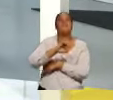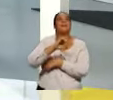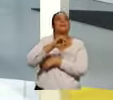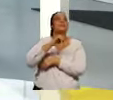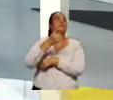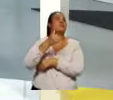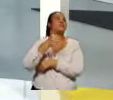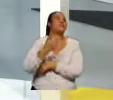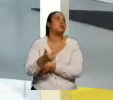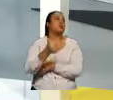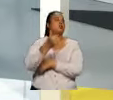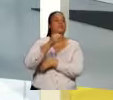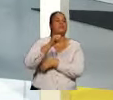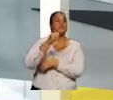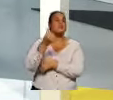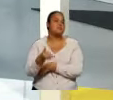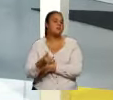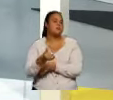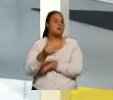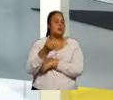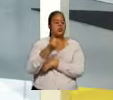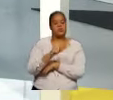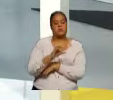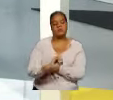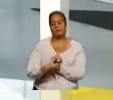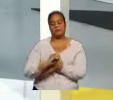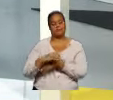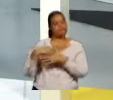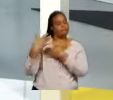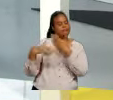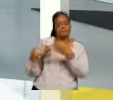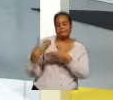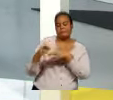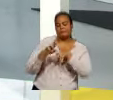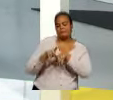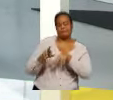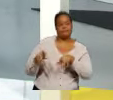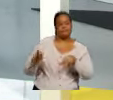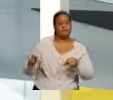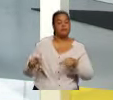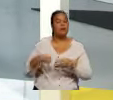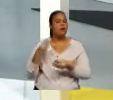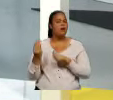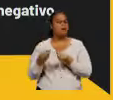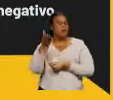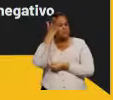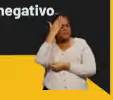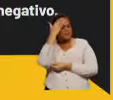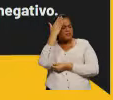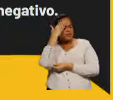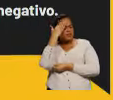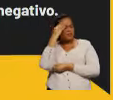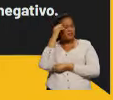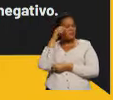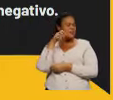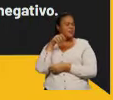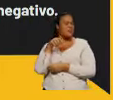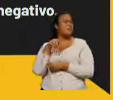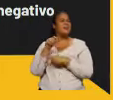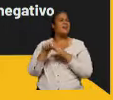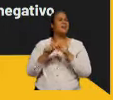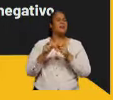92 anos noventa e seis anos 80 como é que a gente sabe então que uma população está crescendo